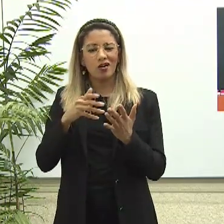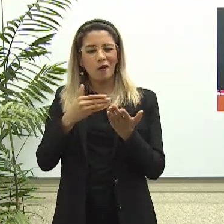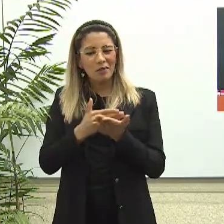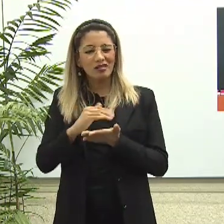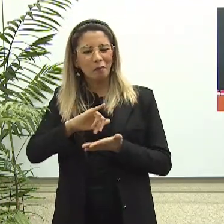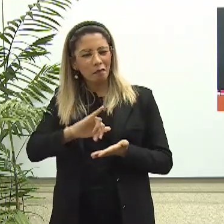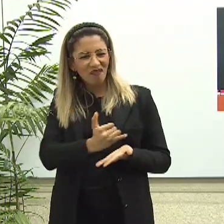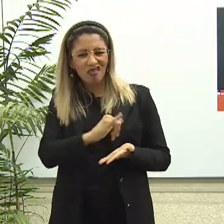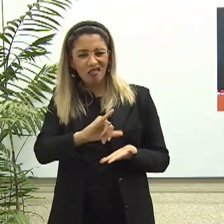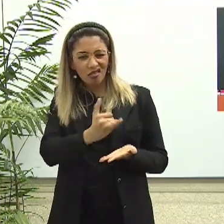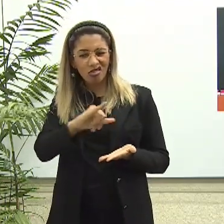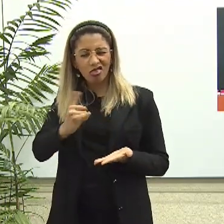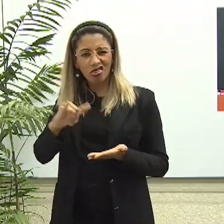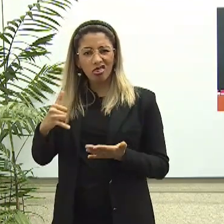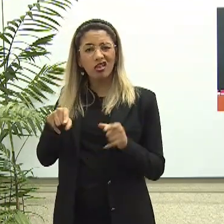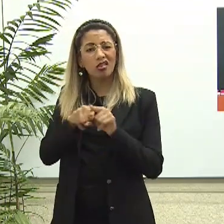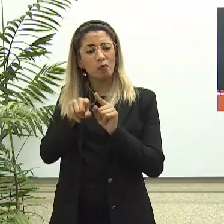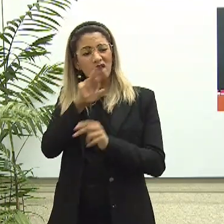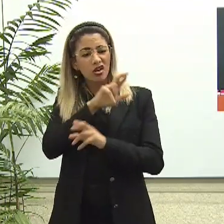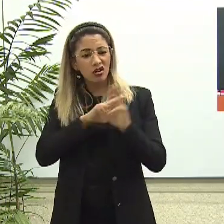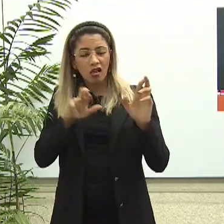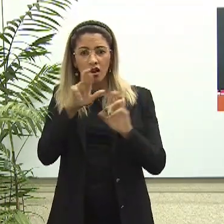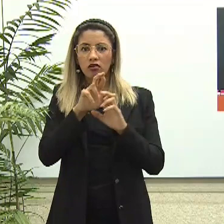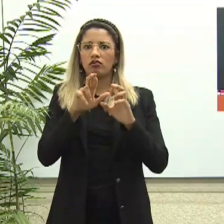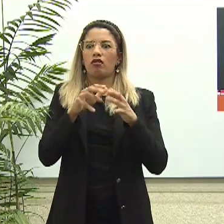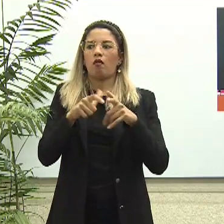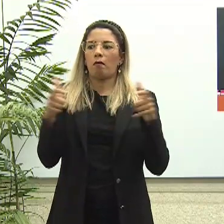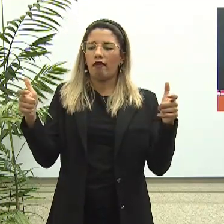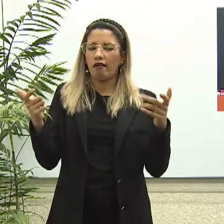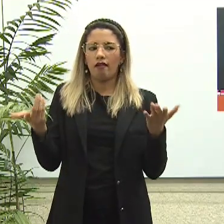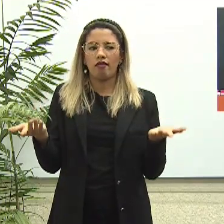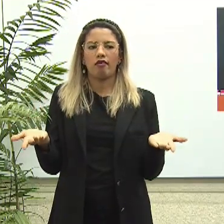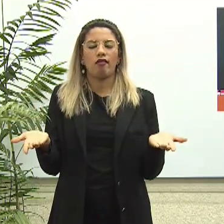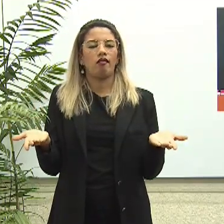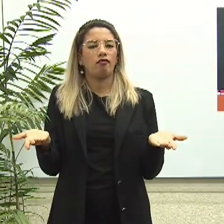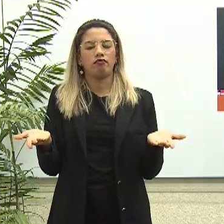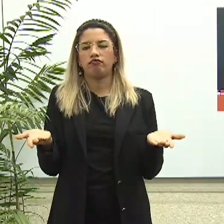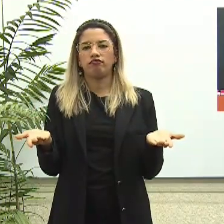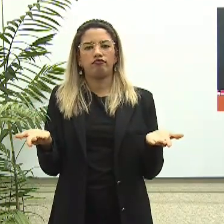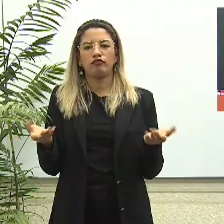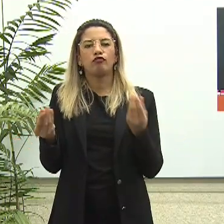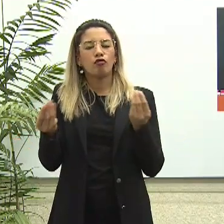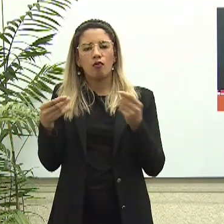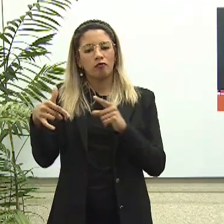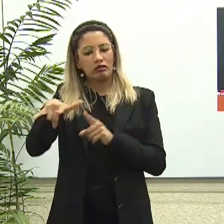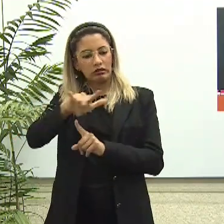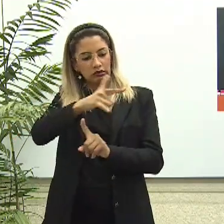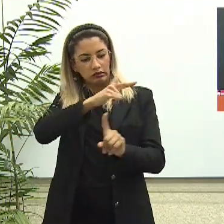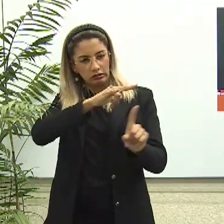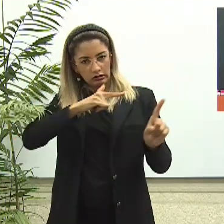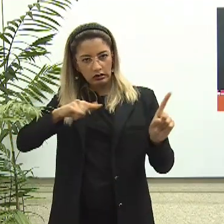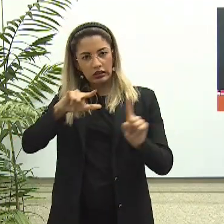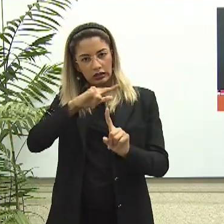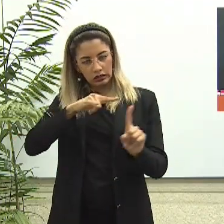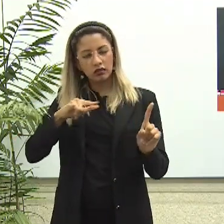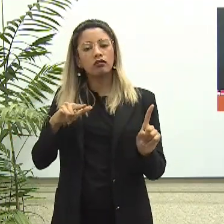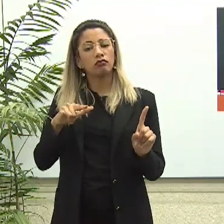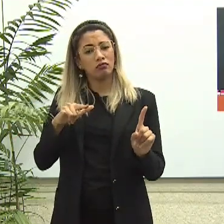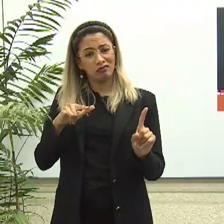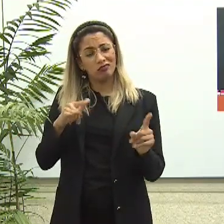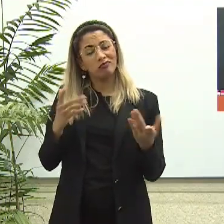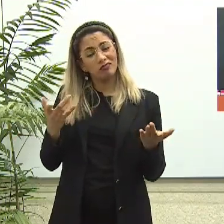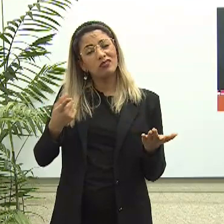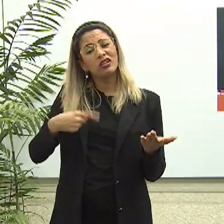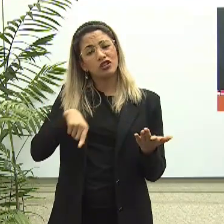formas de controle novas formas de vigilância novas formas de eh de de dominação de coersão então a gente